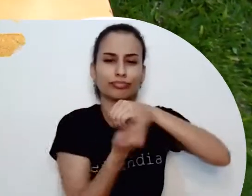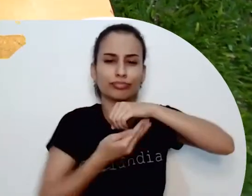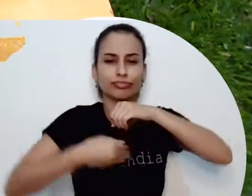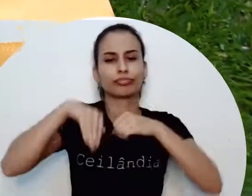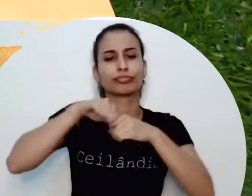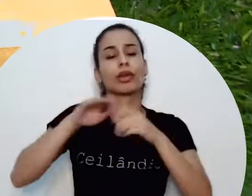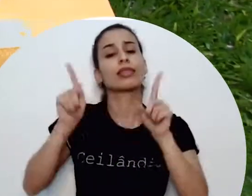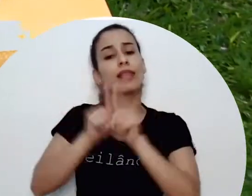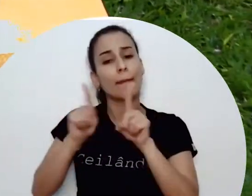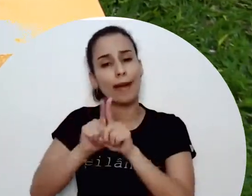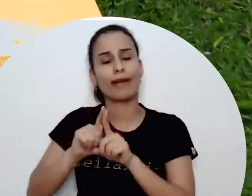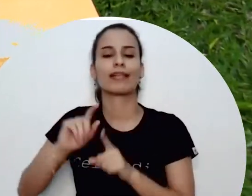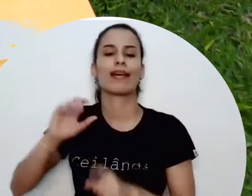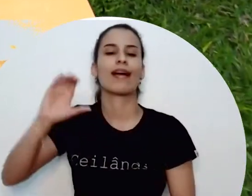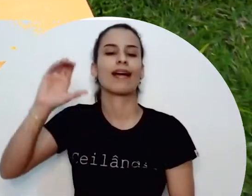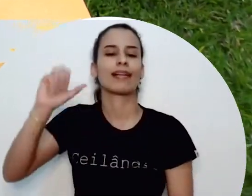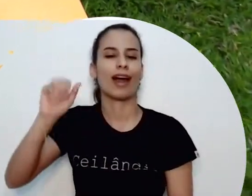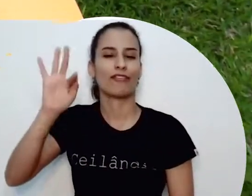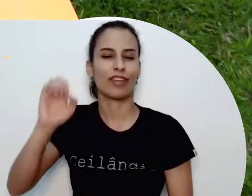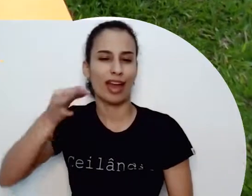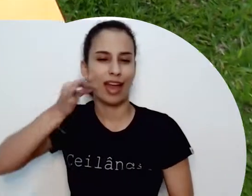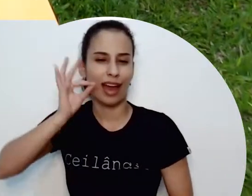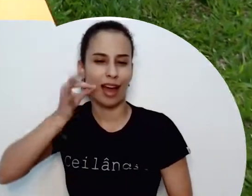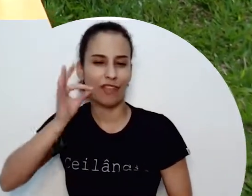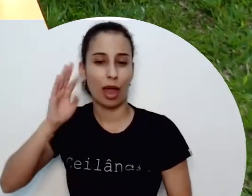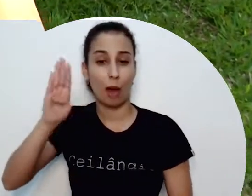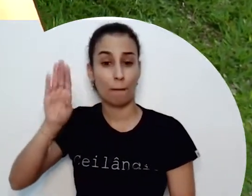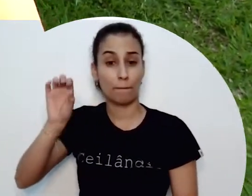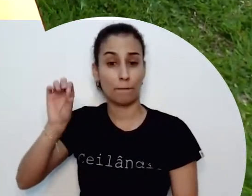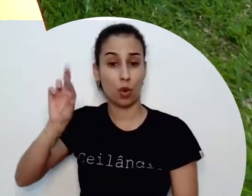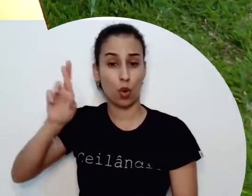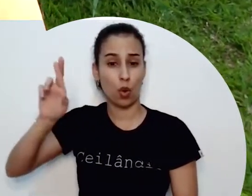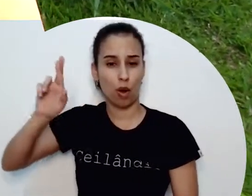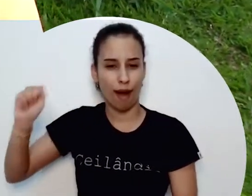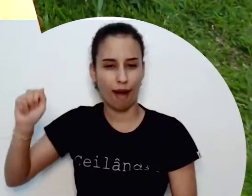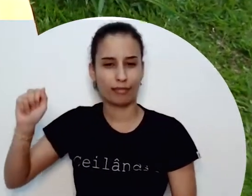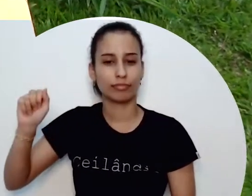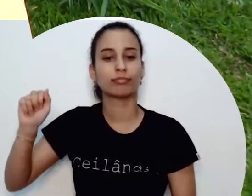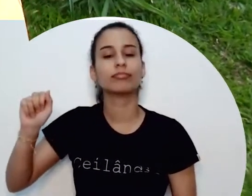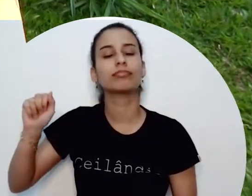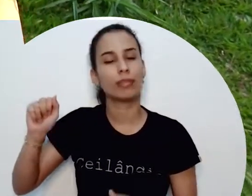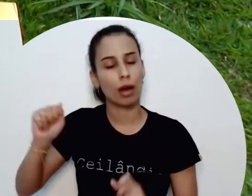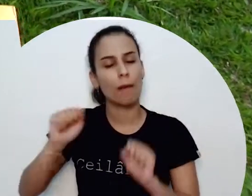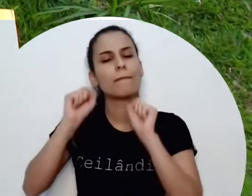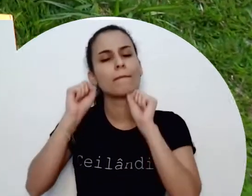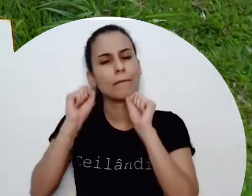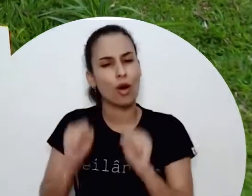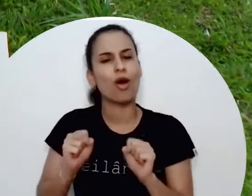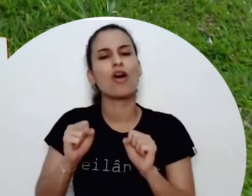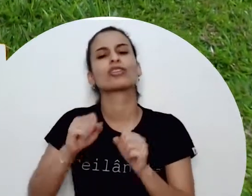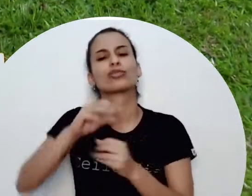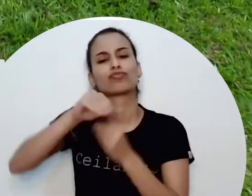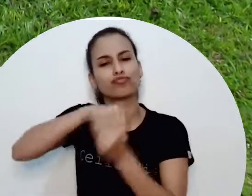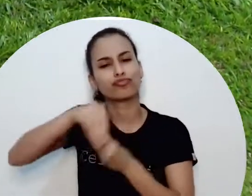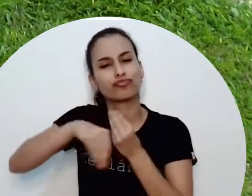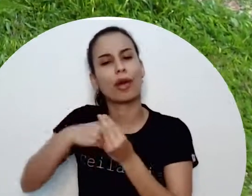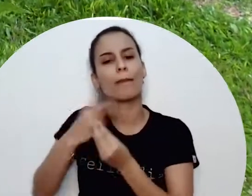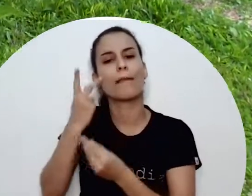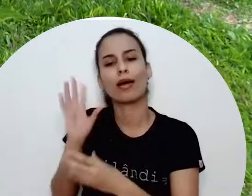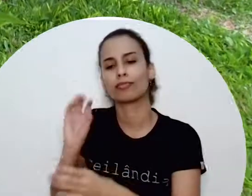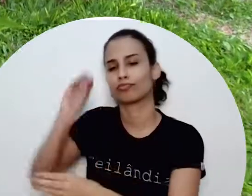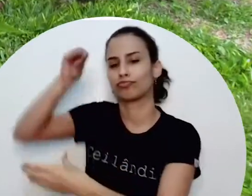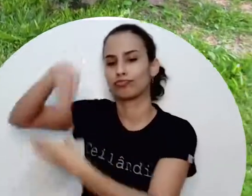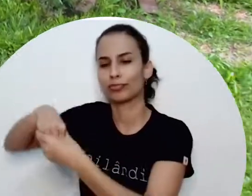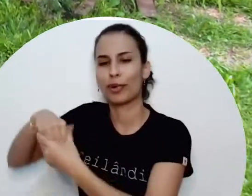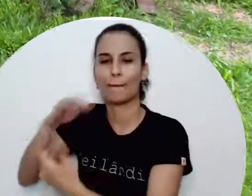de banana, e se tem borra de café, a gente pode fazer um adubo completíssimo, bem bacana, para a gente